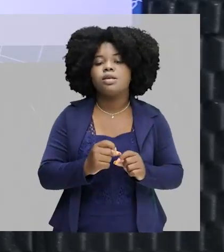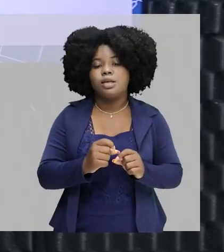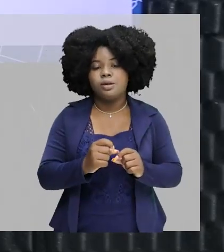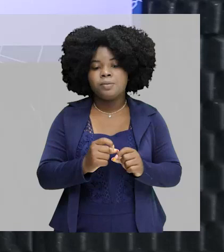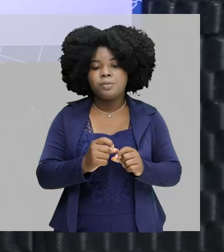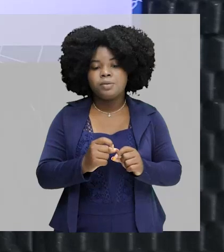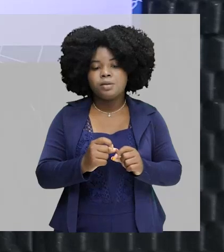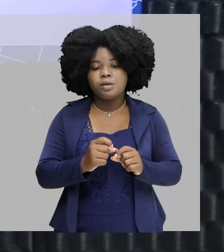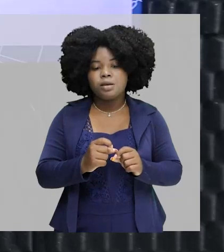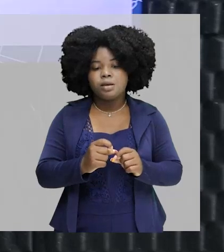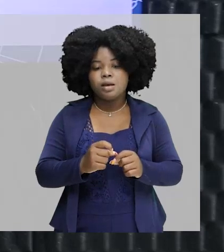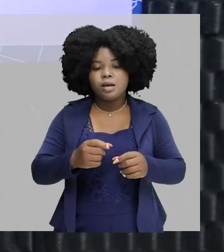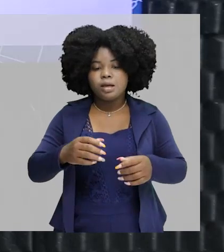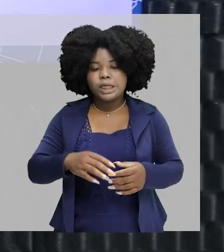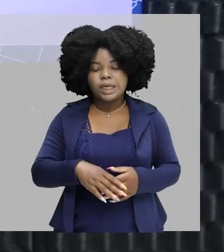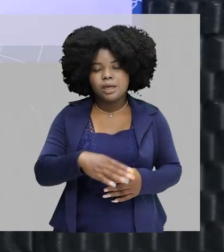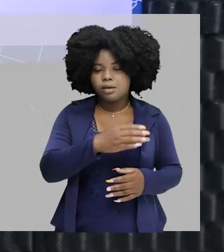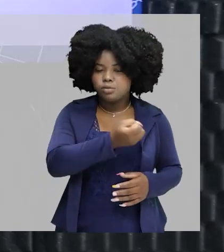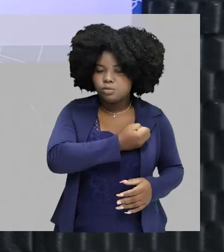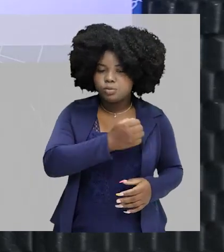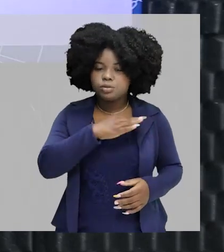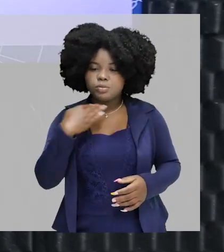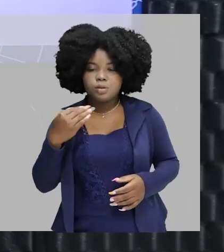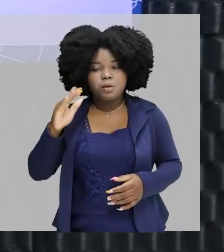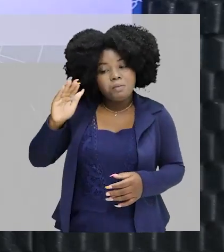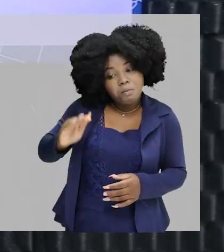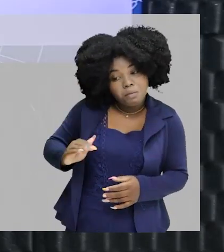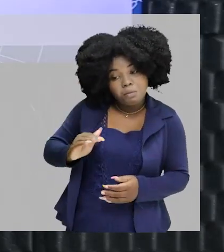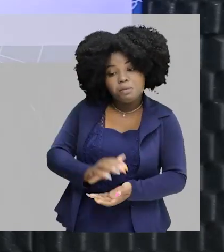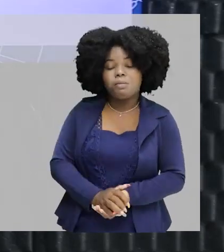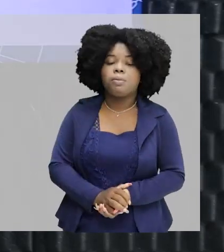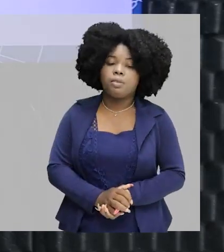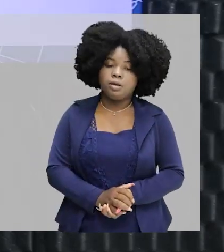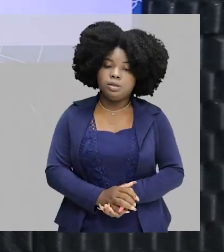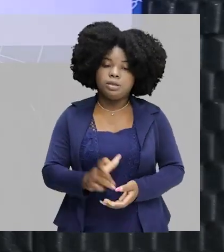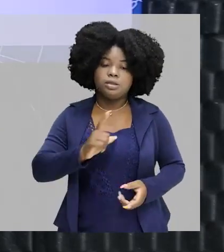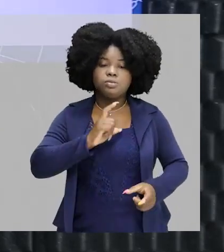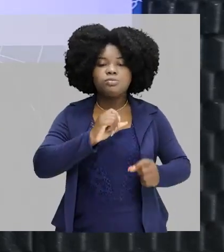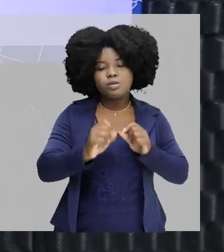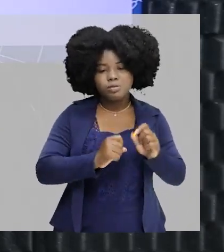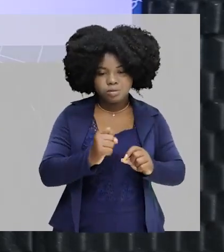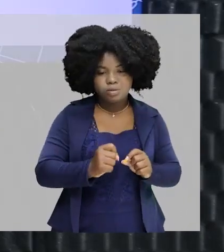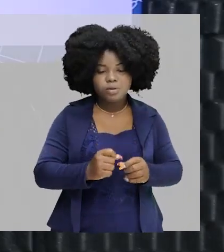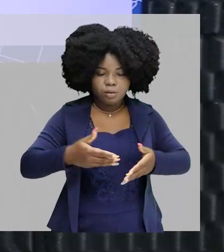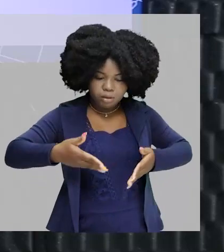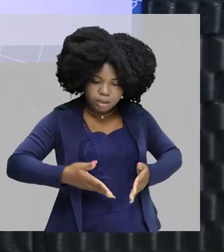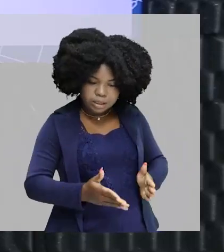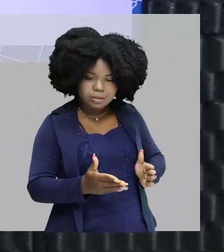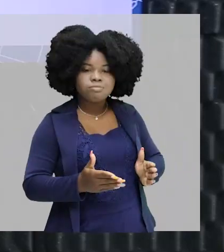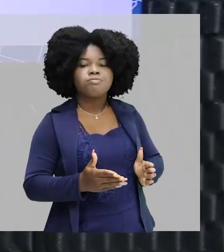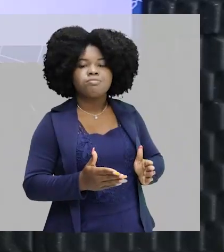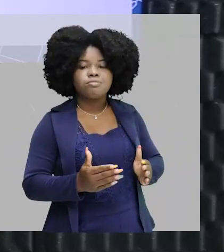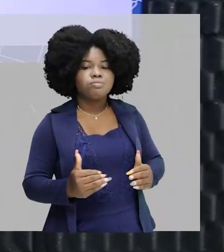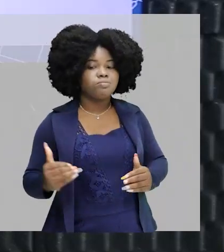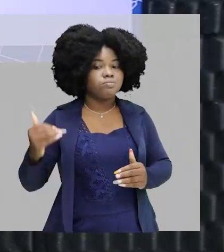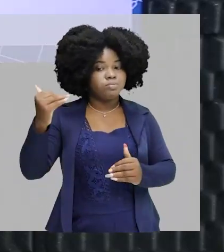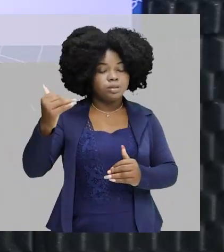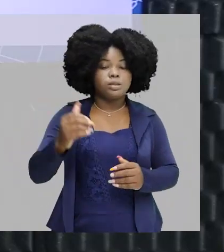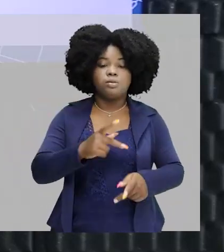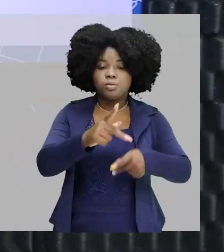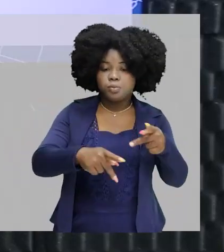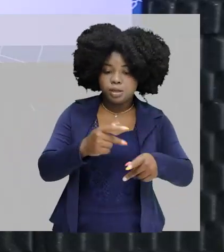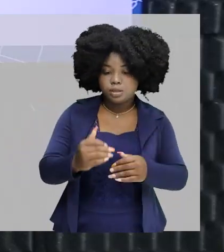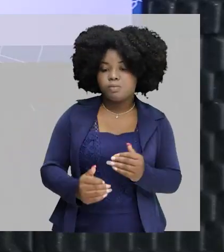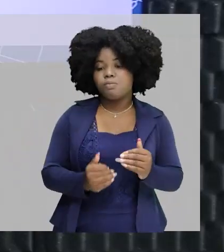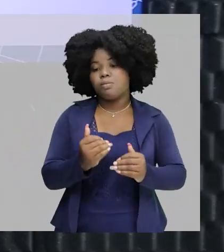muita gente, mas já não estava morrendo muita gente. Resultado, a população vai ter um grande crescimento. Principalmente no